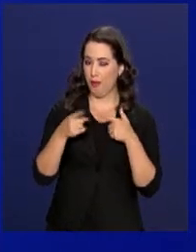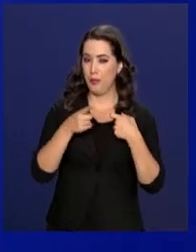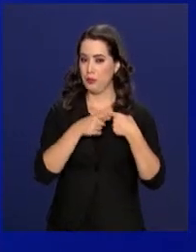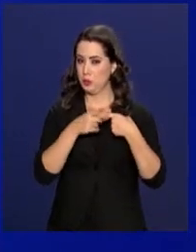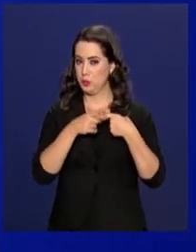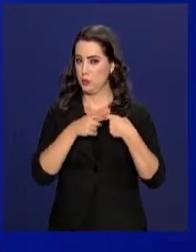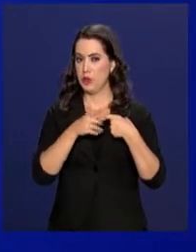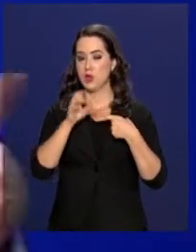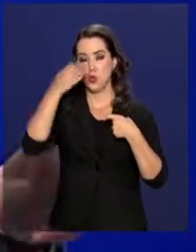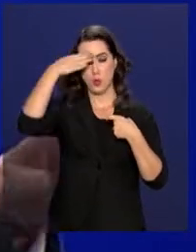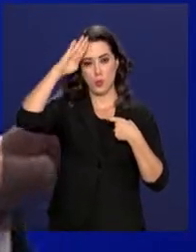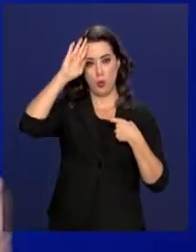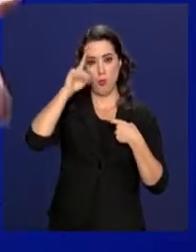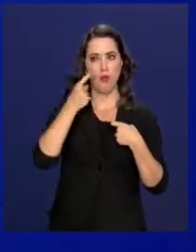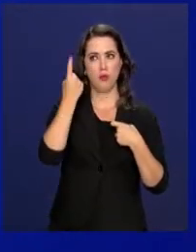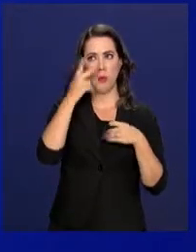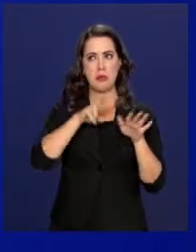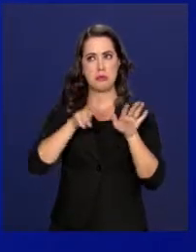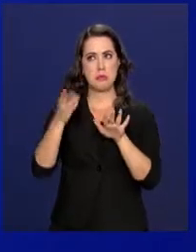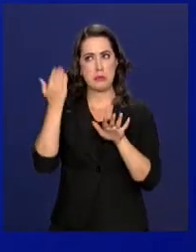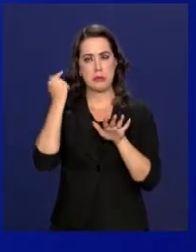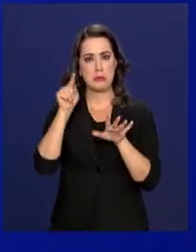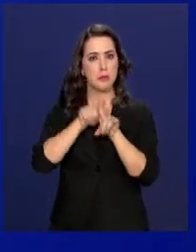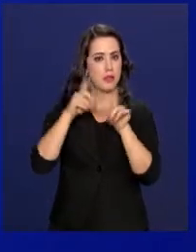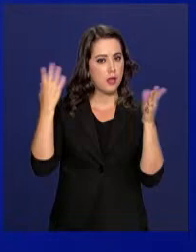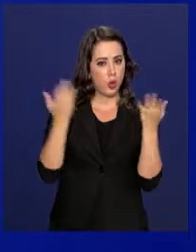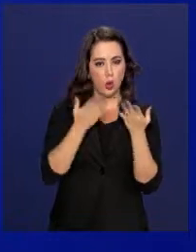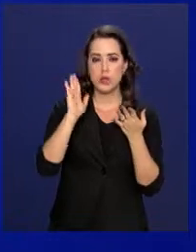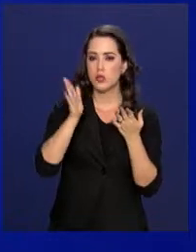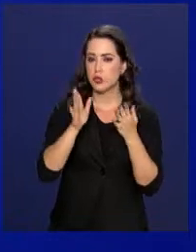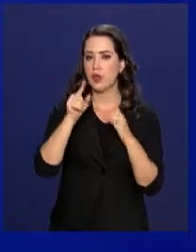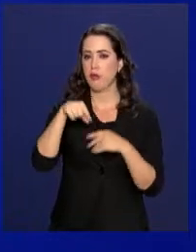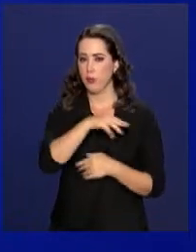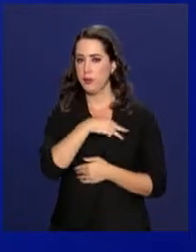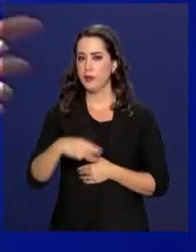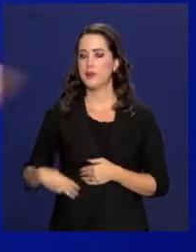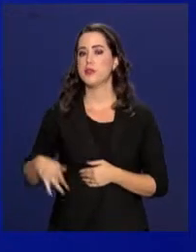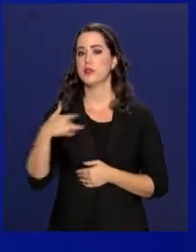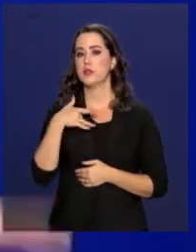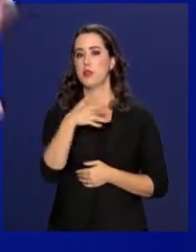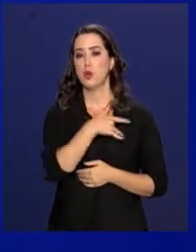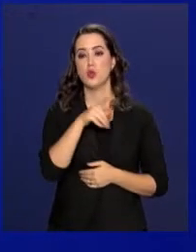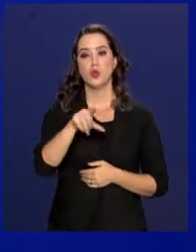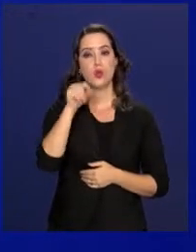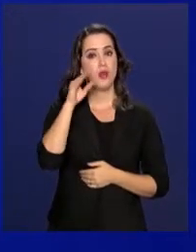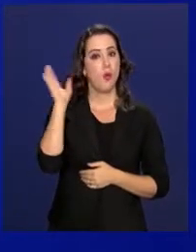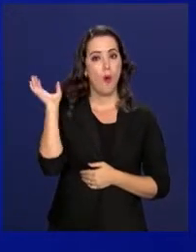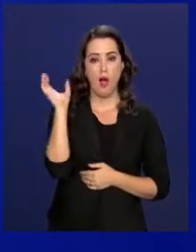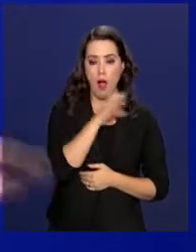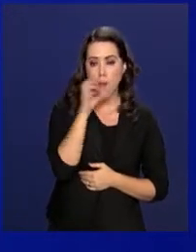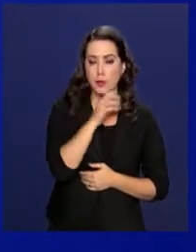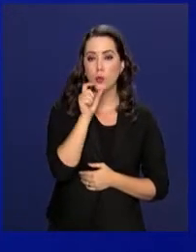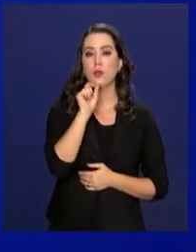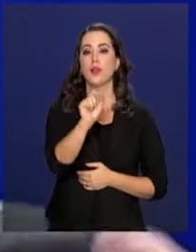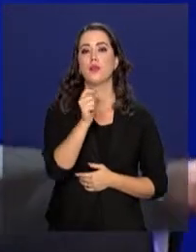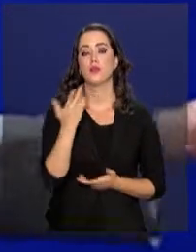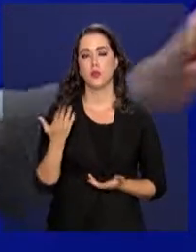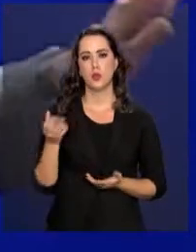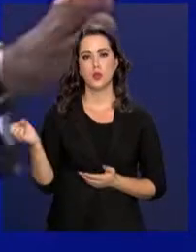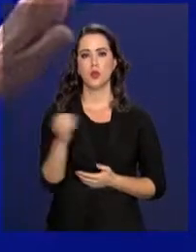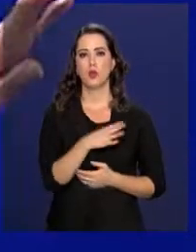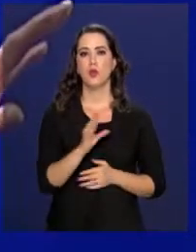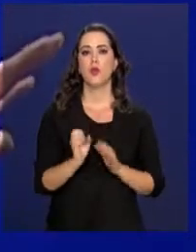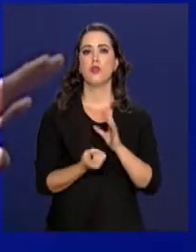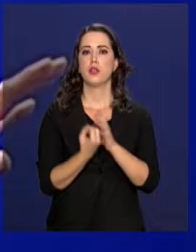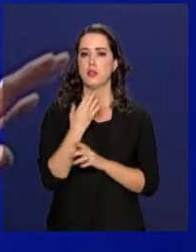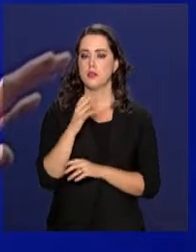passada não passou uma semana está aqui o gilberto occhi depois de conversarmos tomar uma providência imediata que na verdade vai dar emprego a